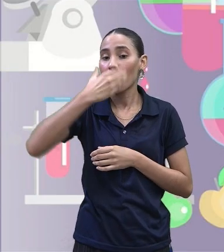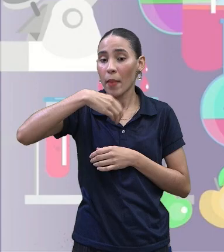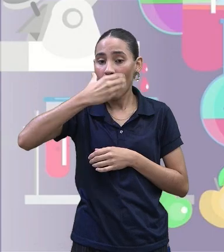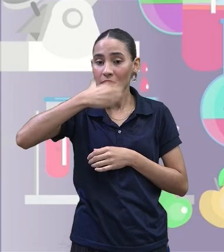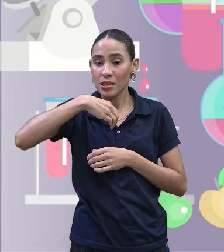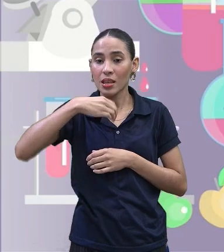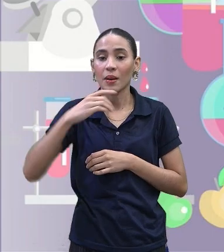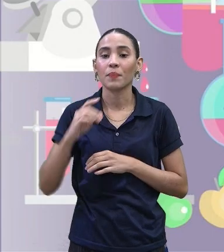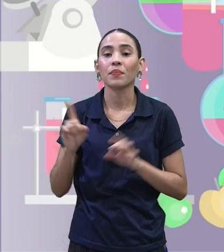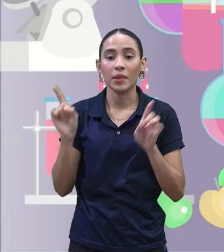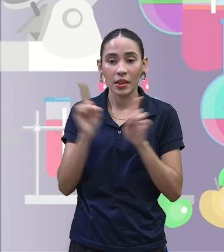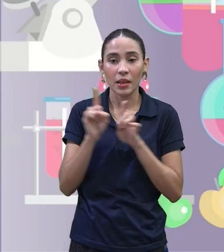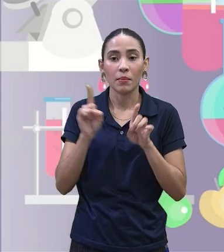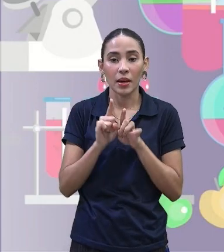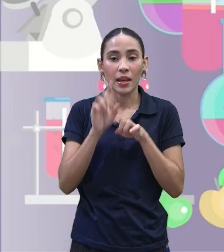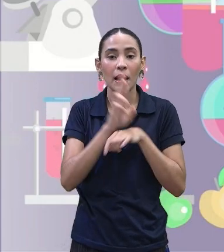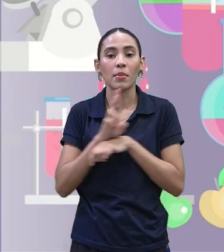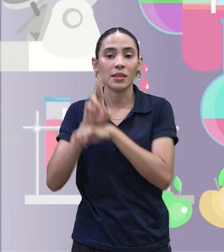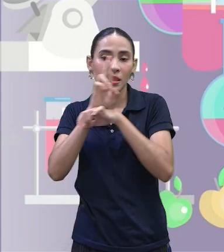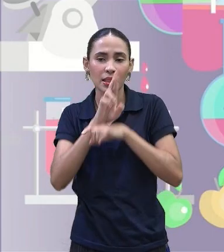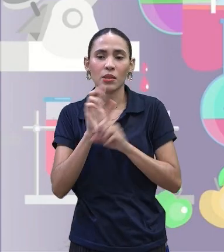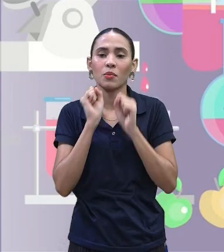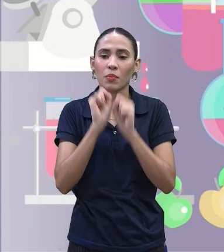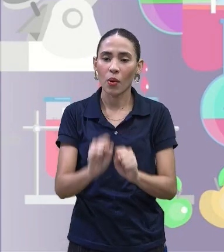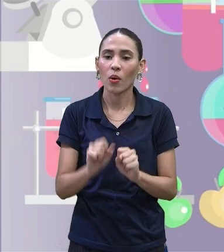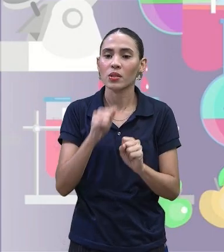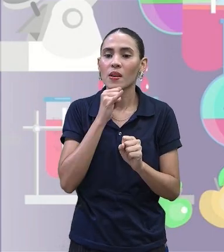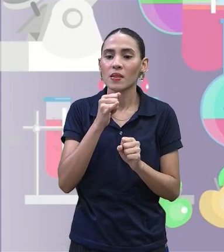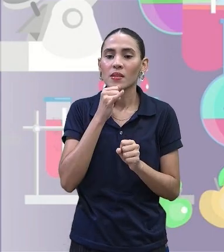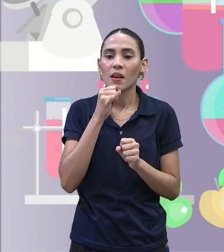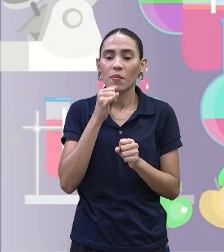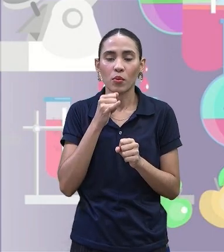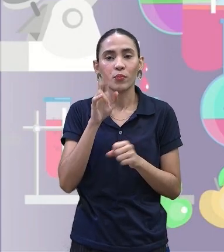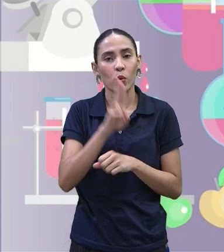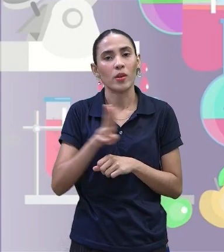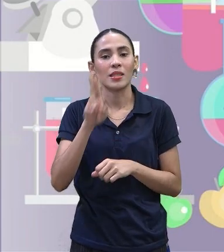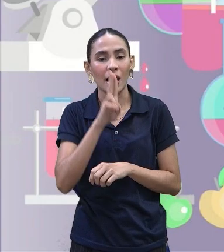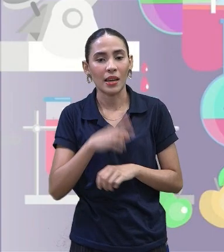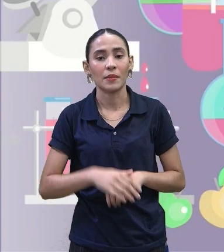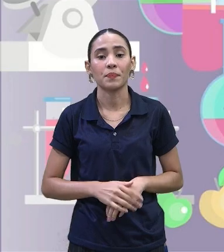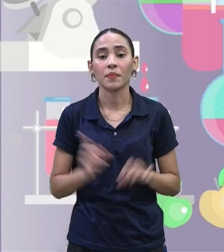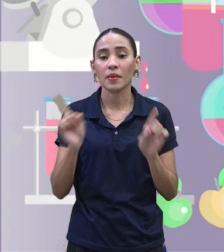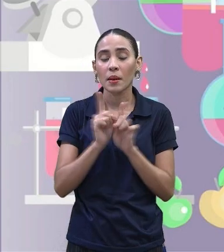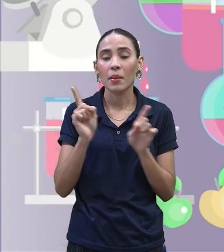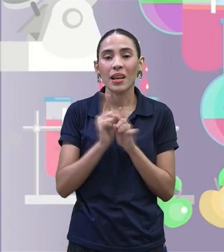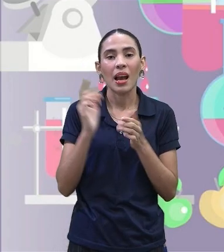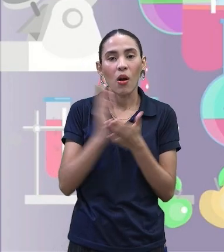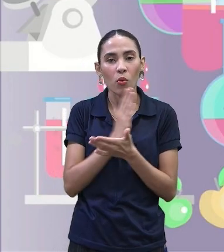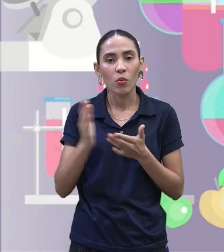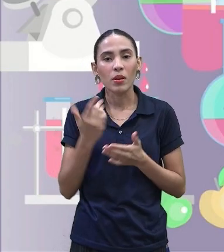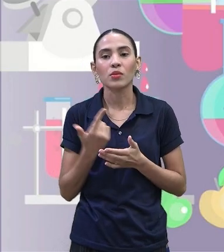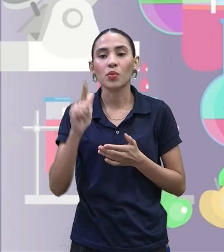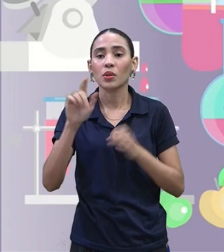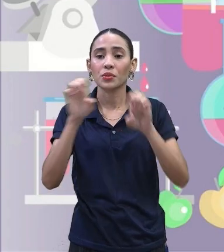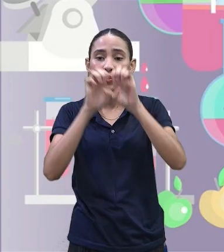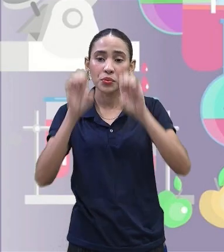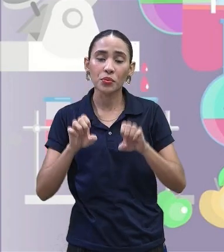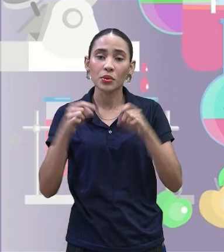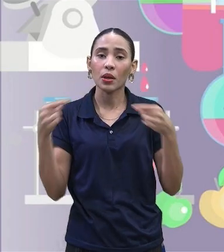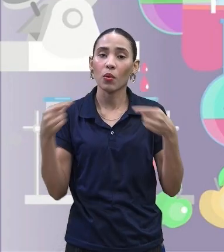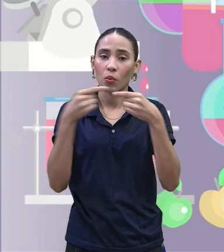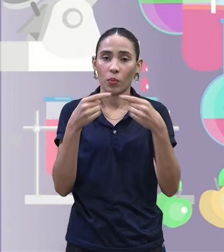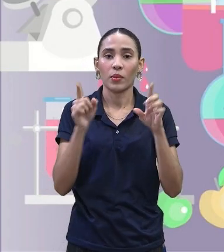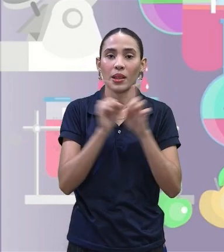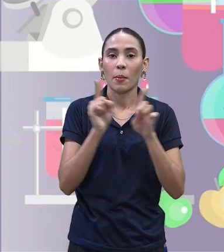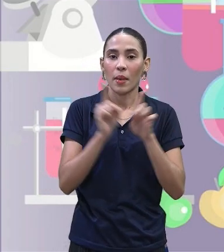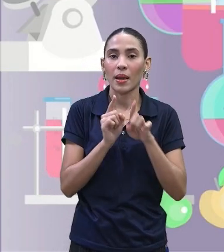então também representando, que podem ser porções usadas dela. A gente tem aí algumas outras estruturas que a gente pode associar